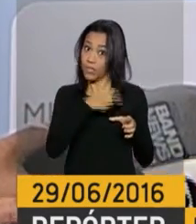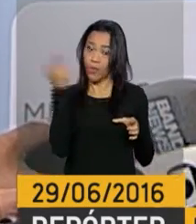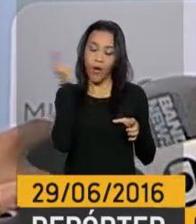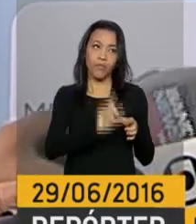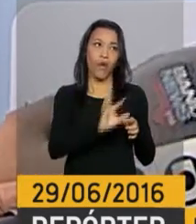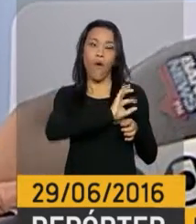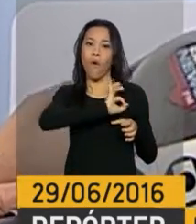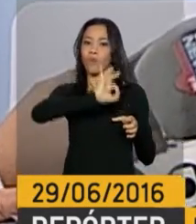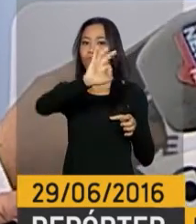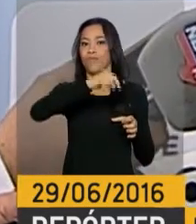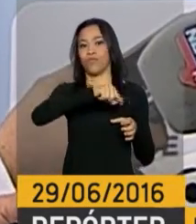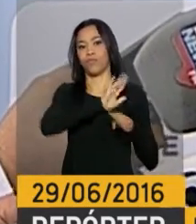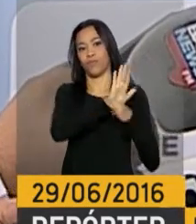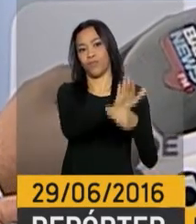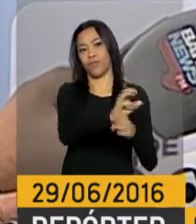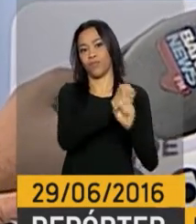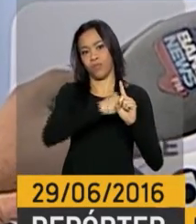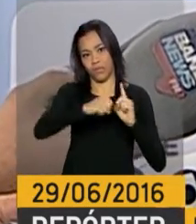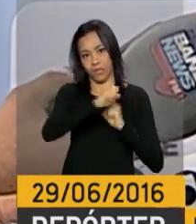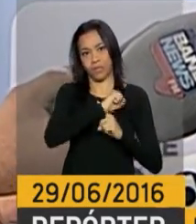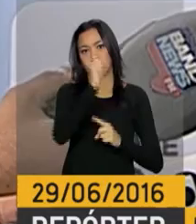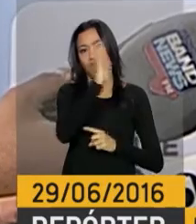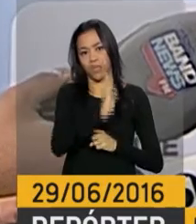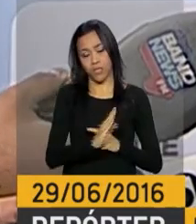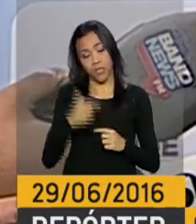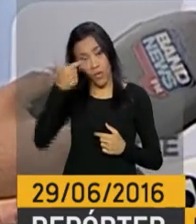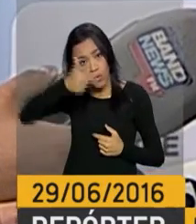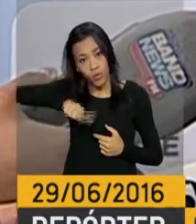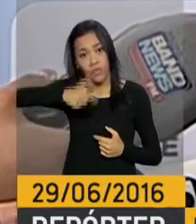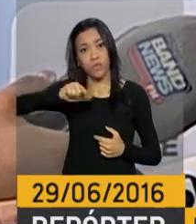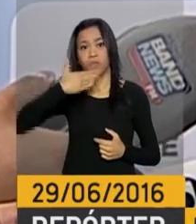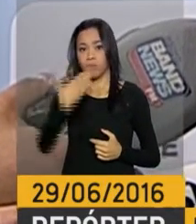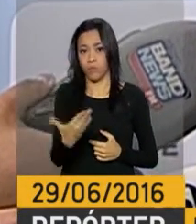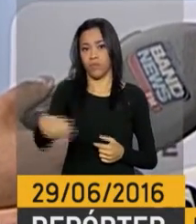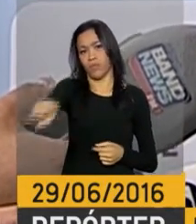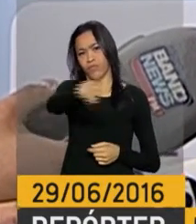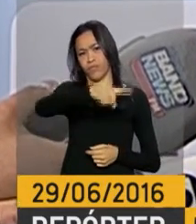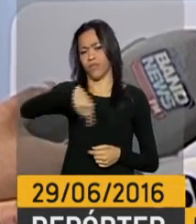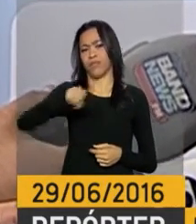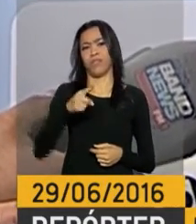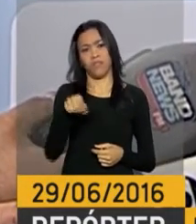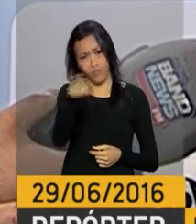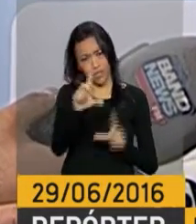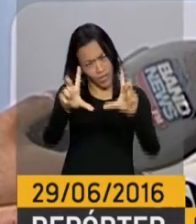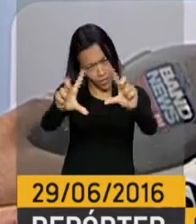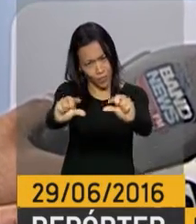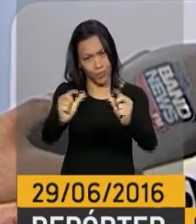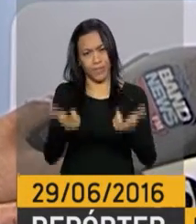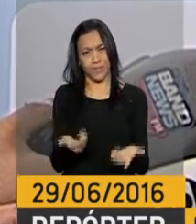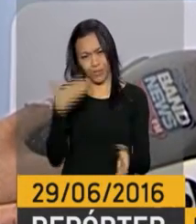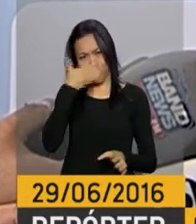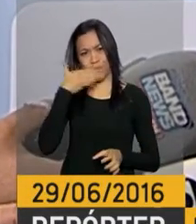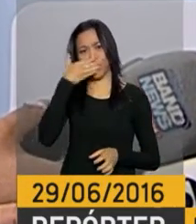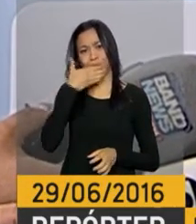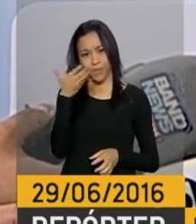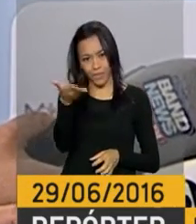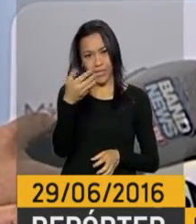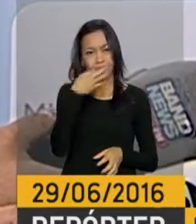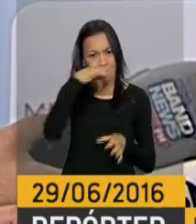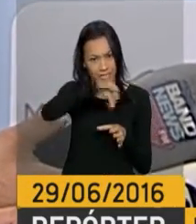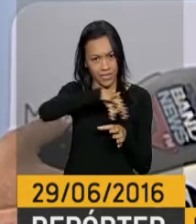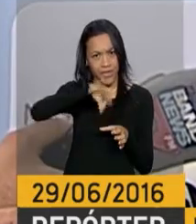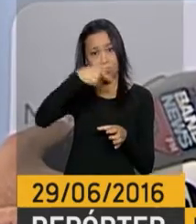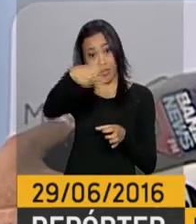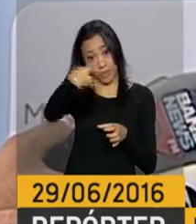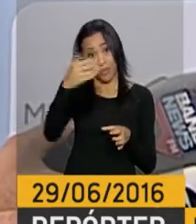excelentes resultados para a sociedade brasileira. E, de novo, fazer um apelo a que todos vocês reduzam a adição de açúcar e sal